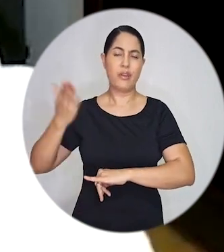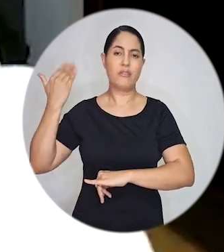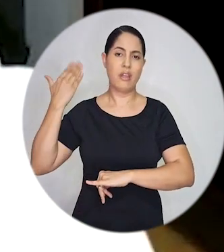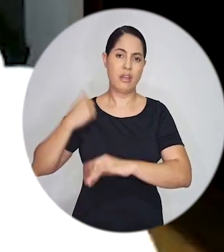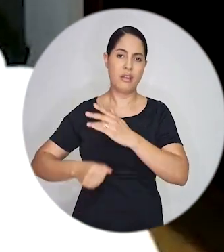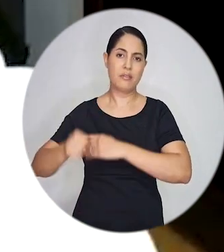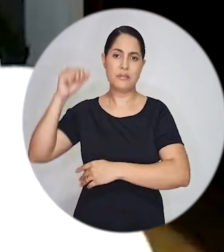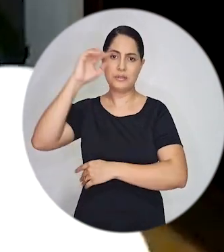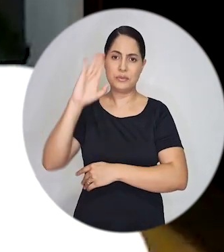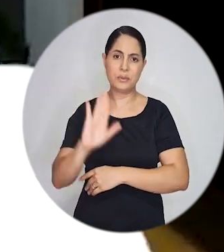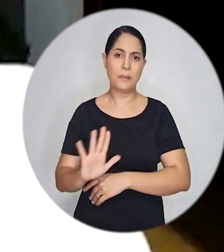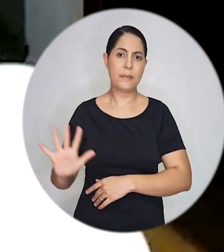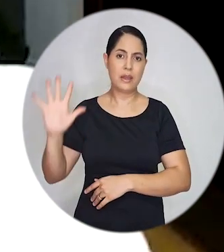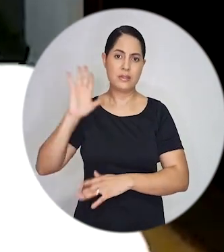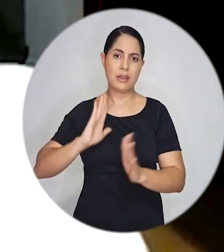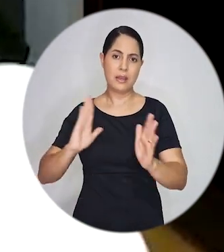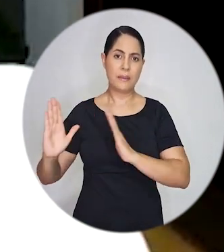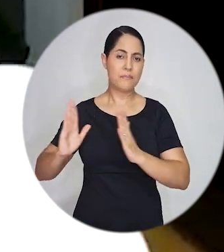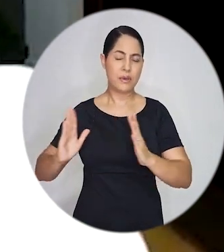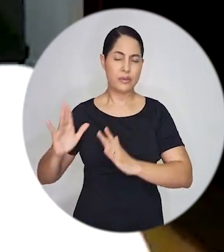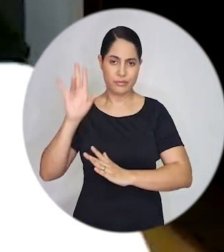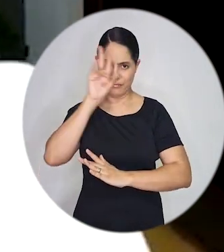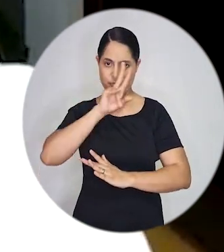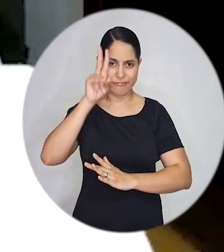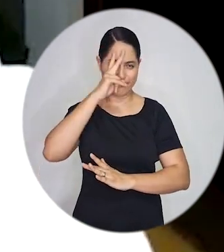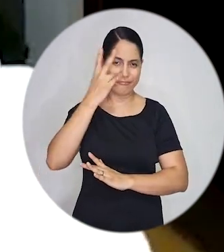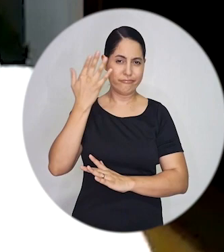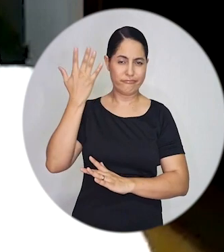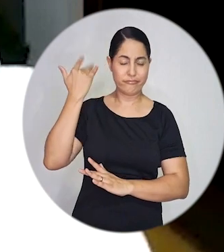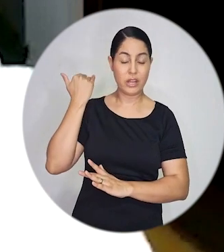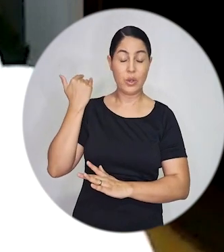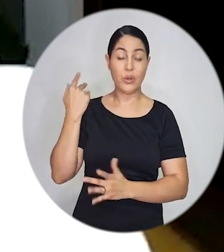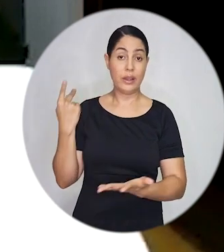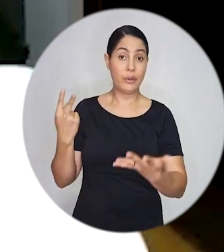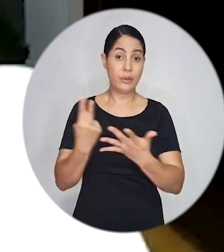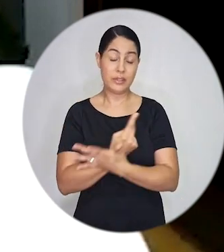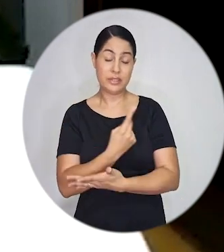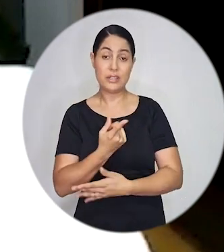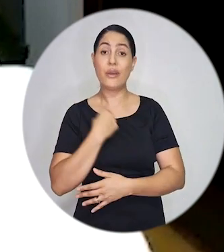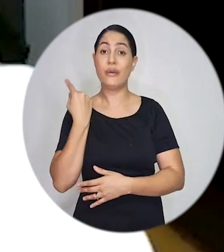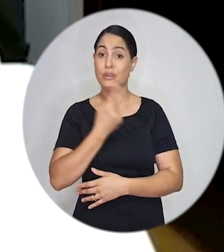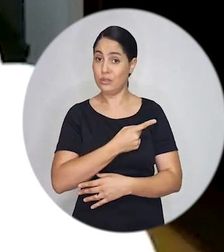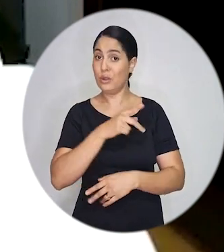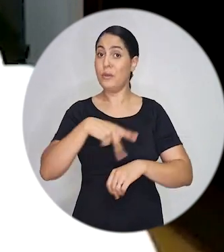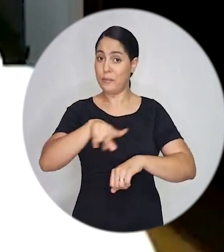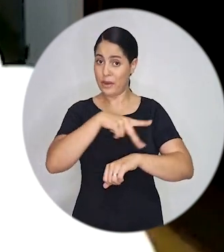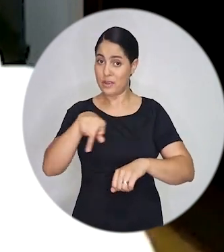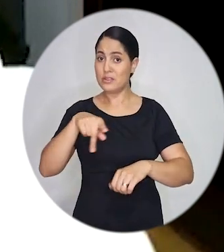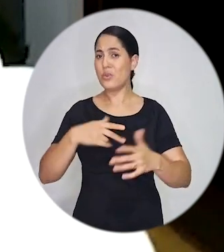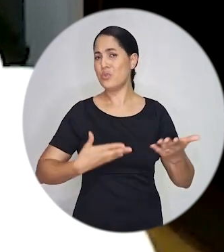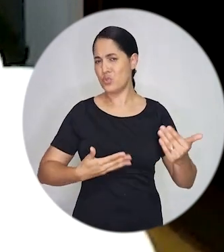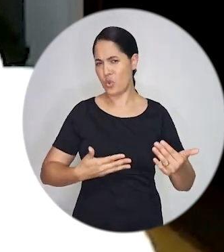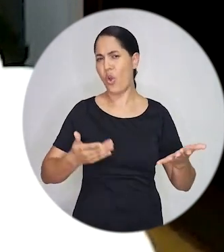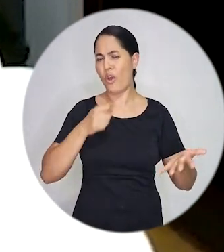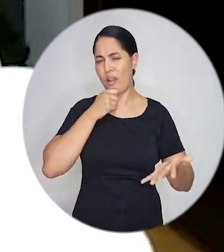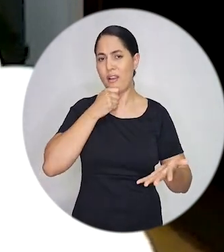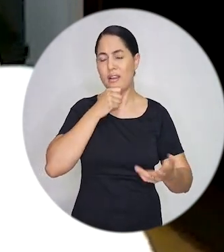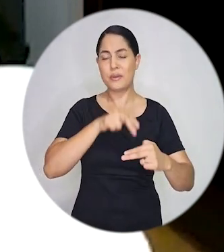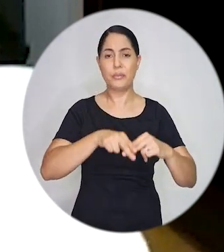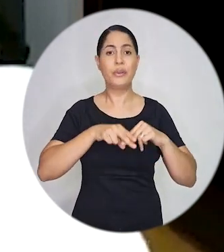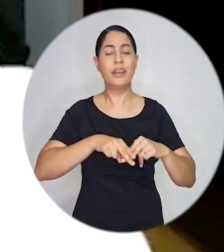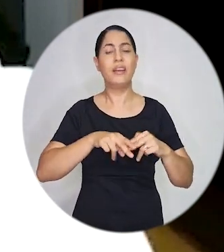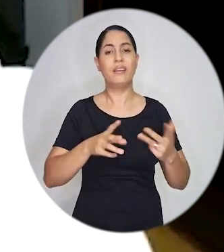negra desde que o Brasil é Brasil, É importante a gente resgatar que nós somos um país jovem,